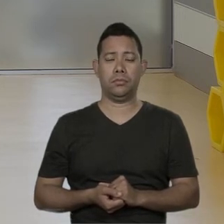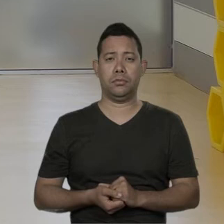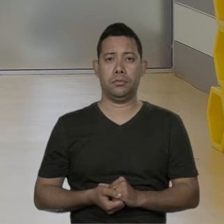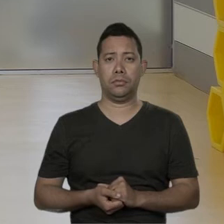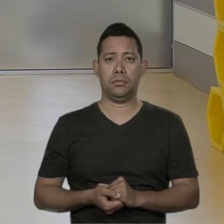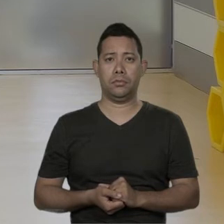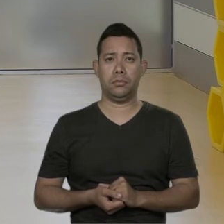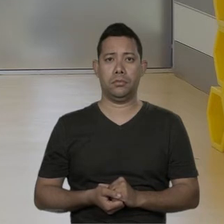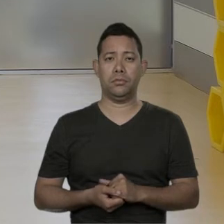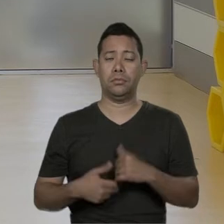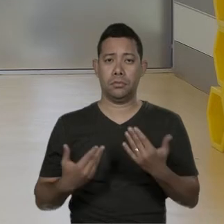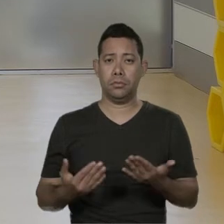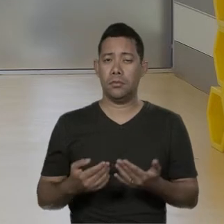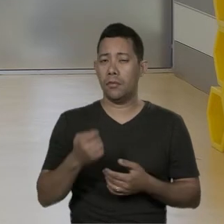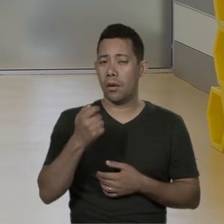Dez segundinhos.